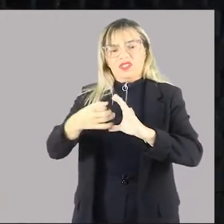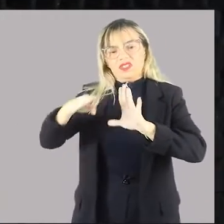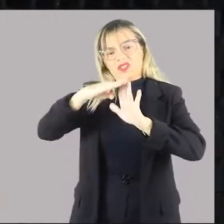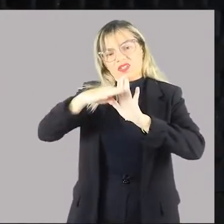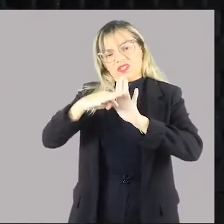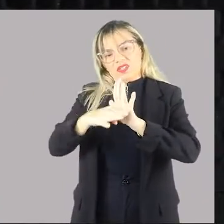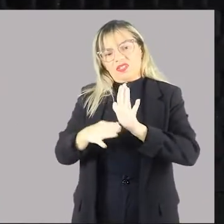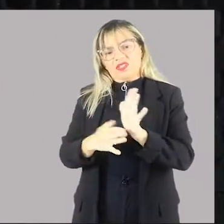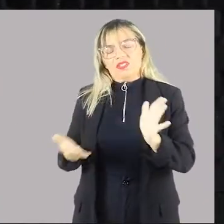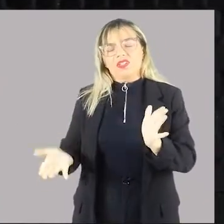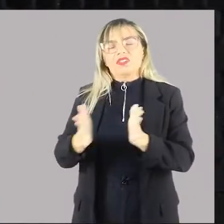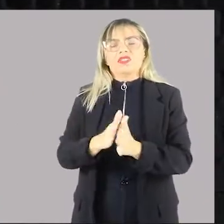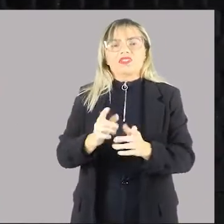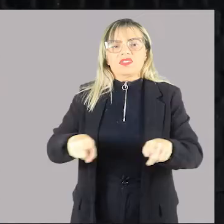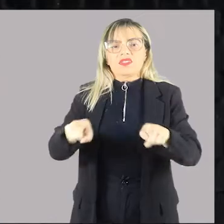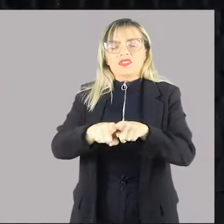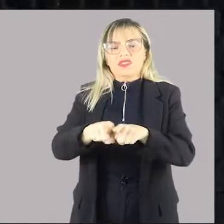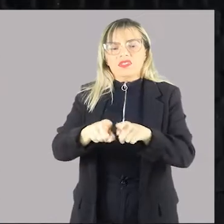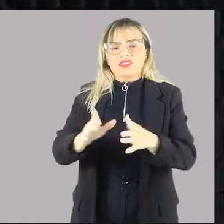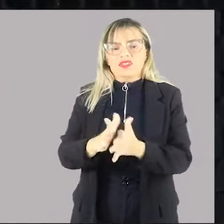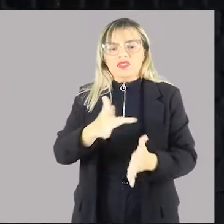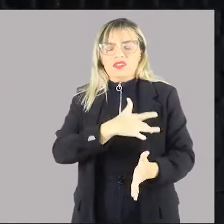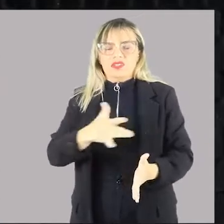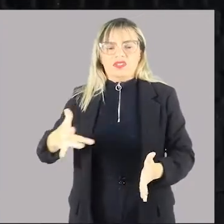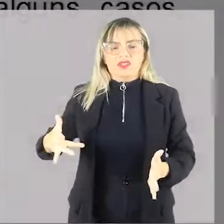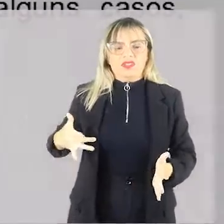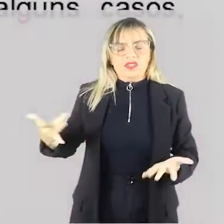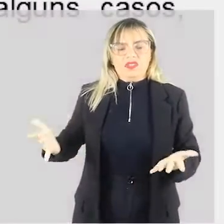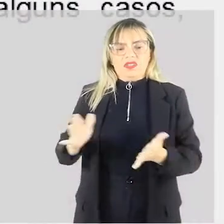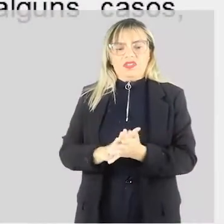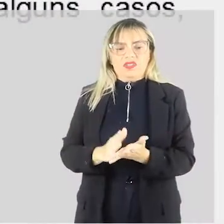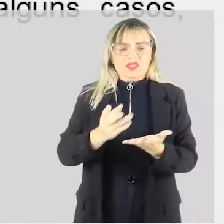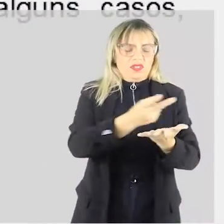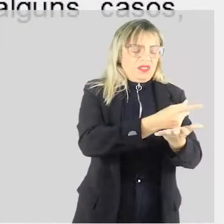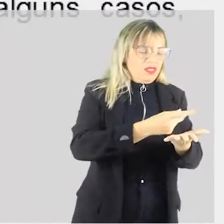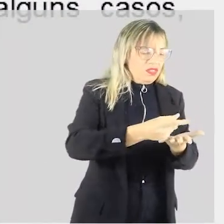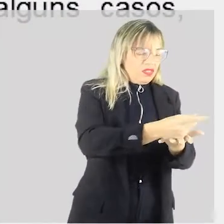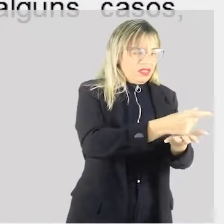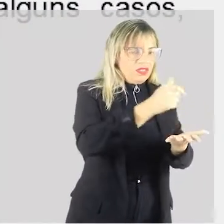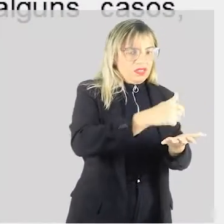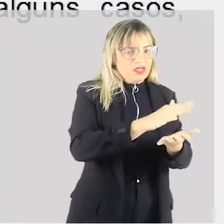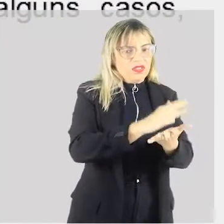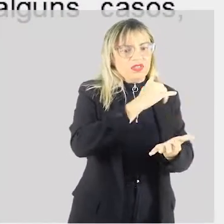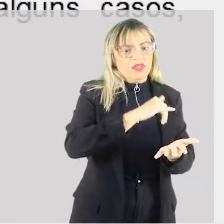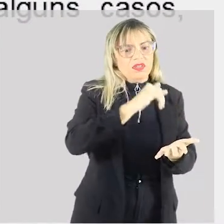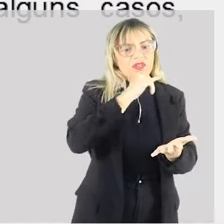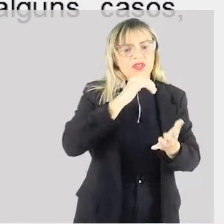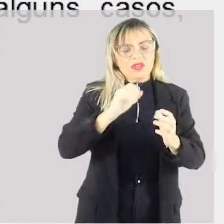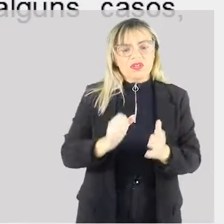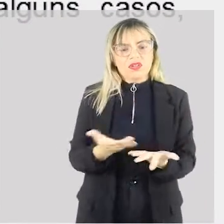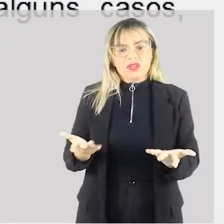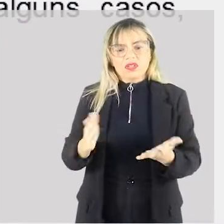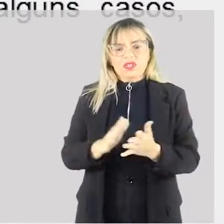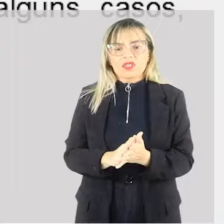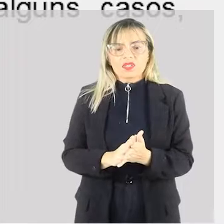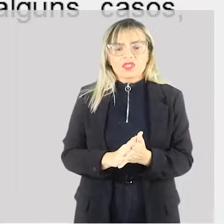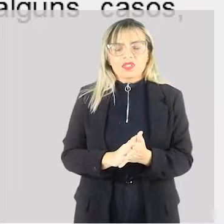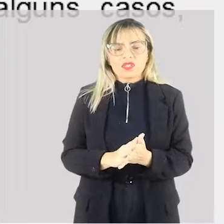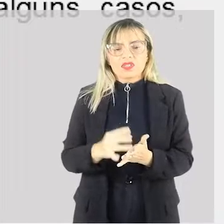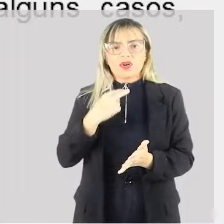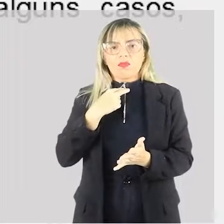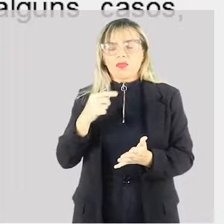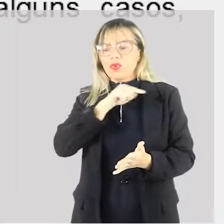saúde, né? E que muitas das vezes eu tenho uma renda X, que ela pode pelo menos me garantir. Então seria muito